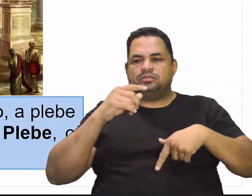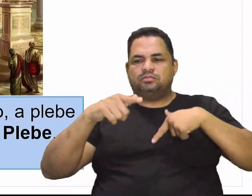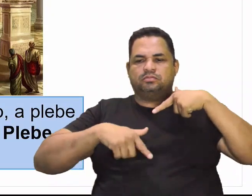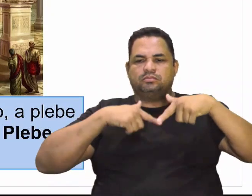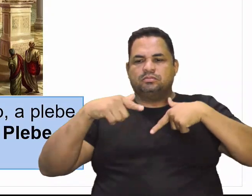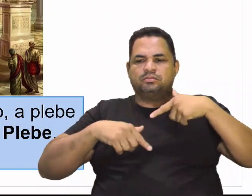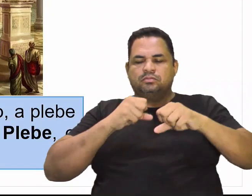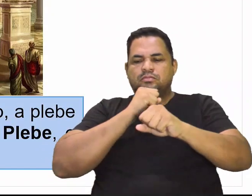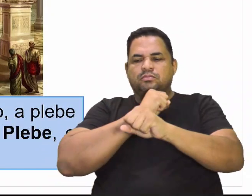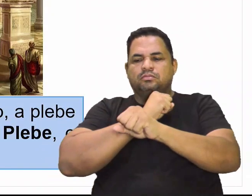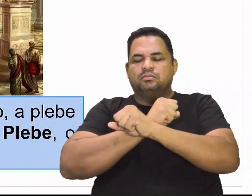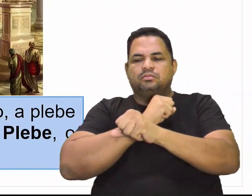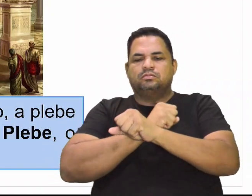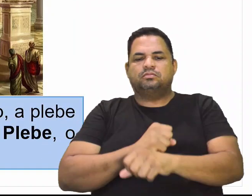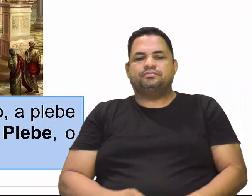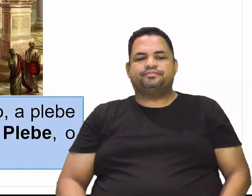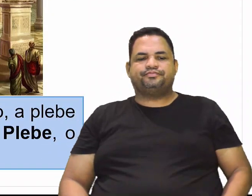escravista.